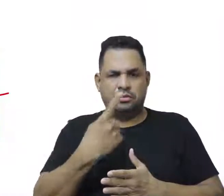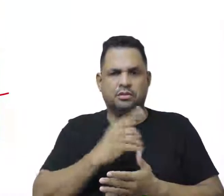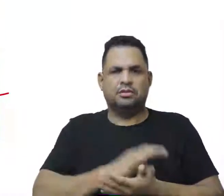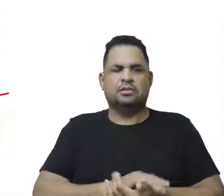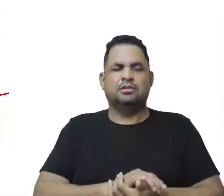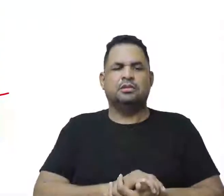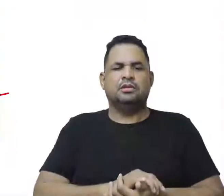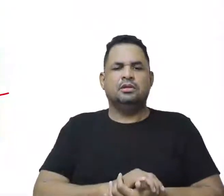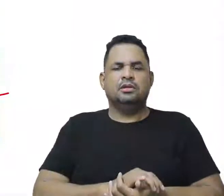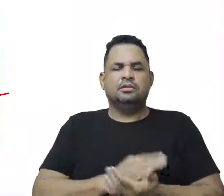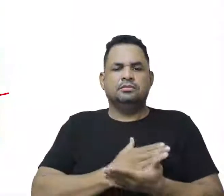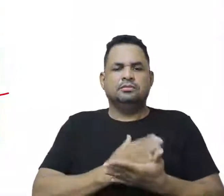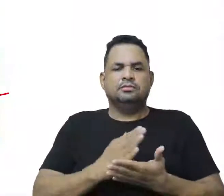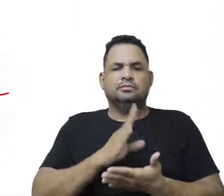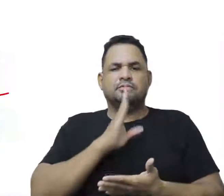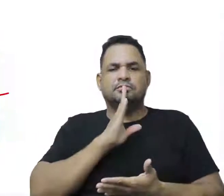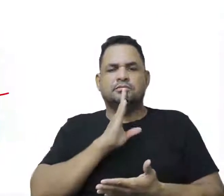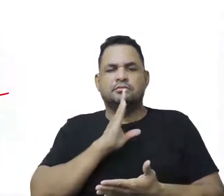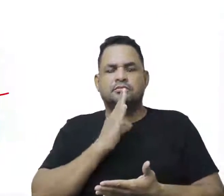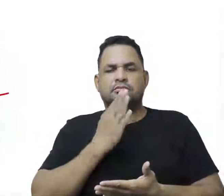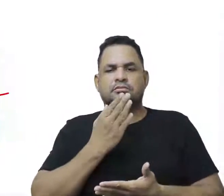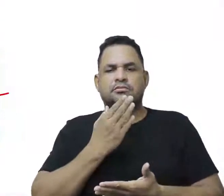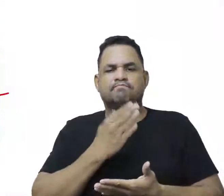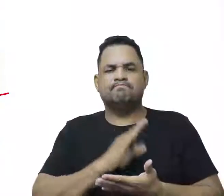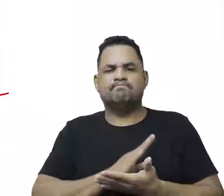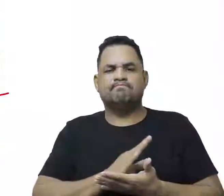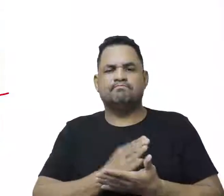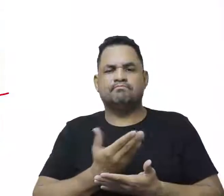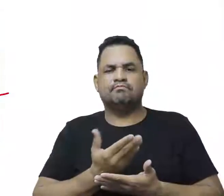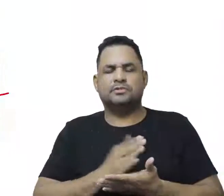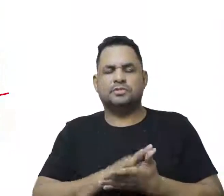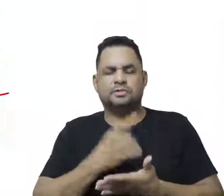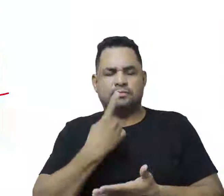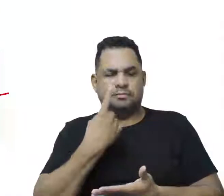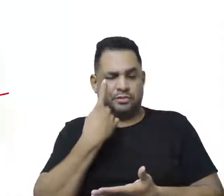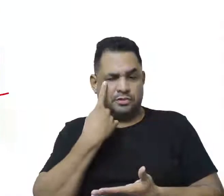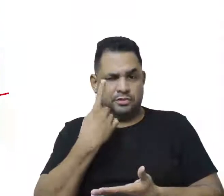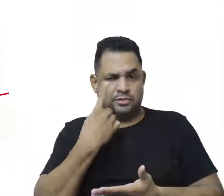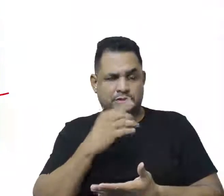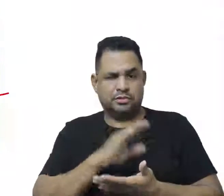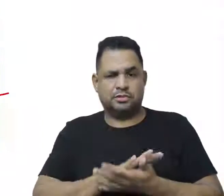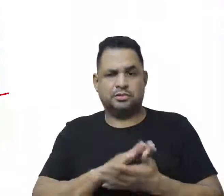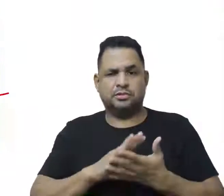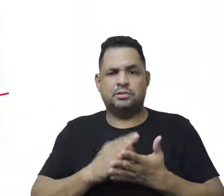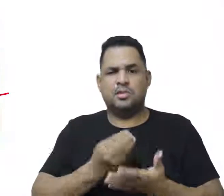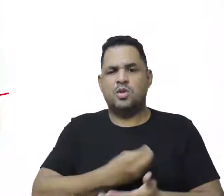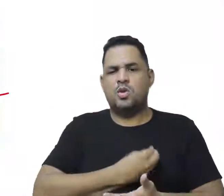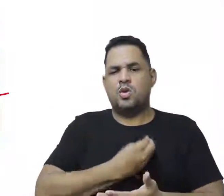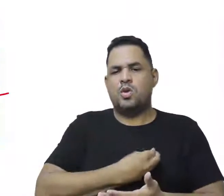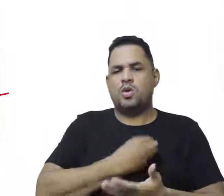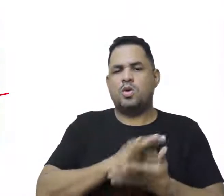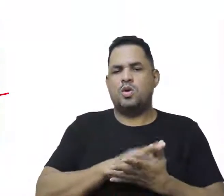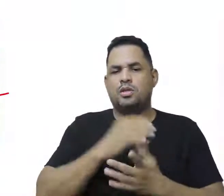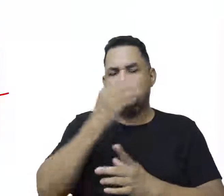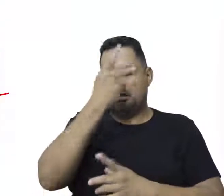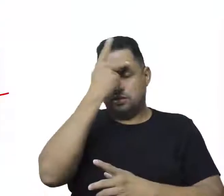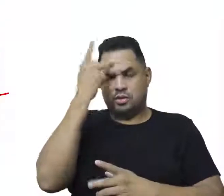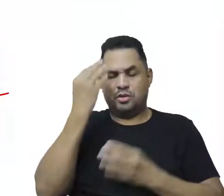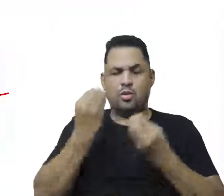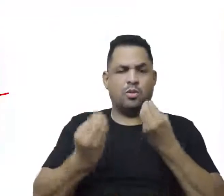aí já começou a visualizar esses entraves das ações burocráticas na vida dos indivíduos